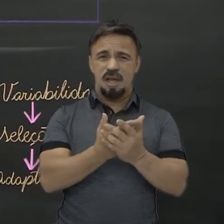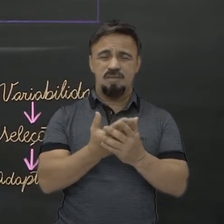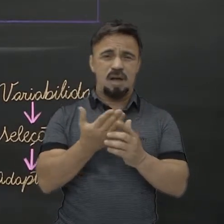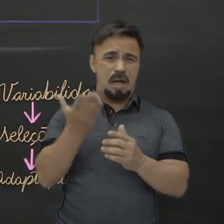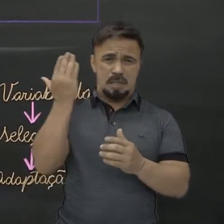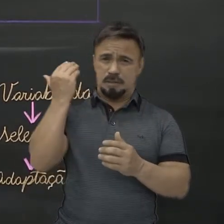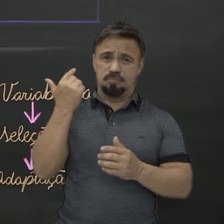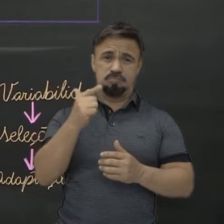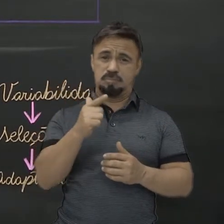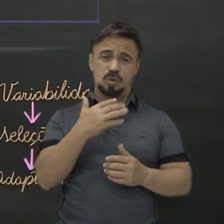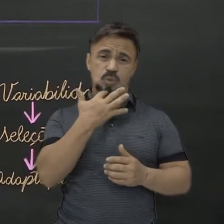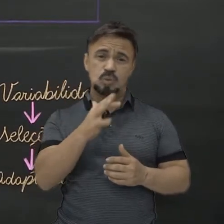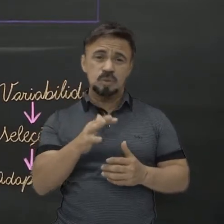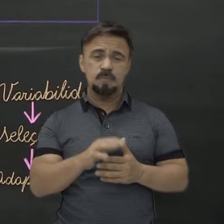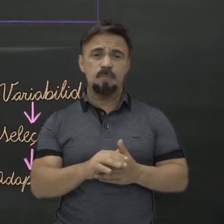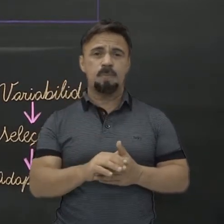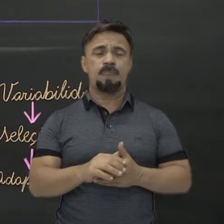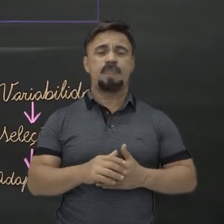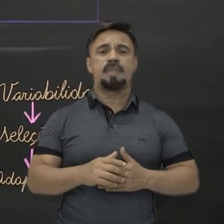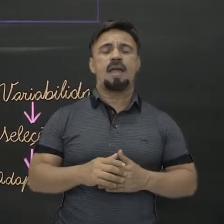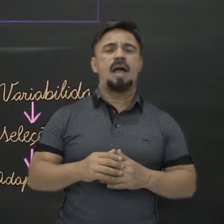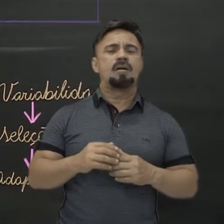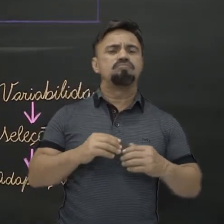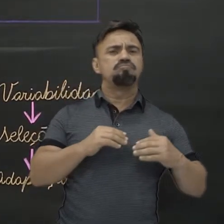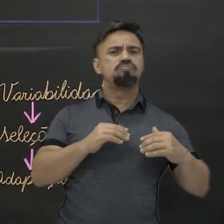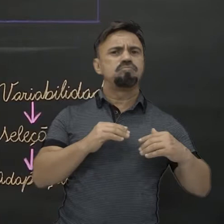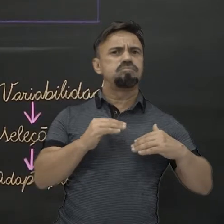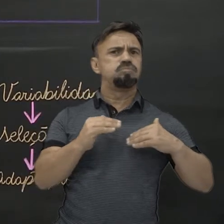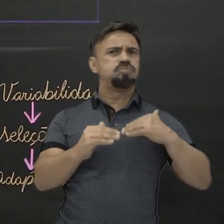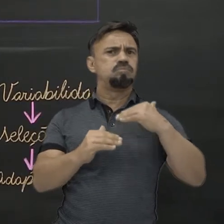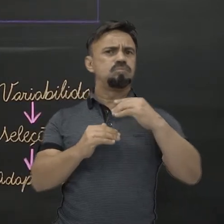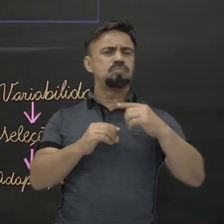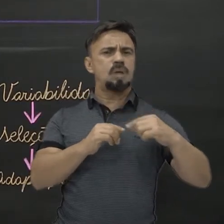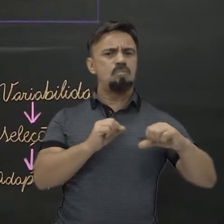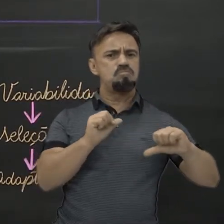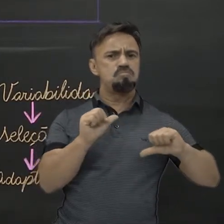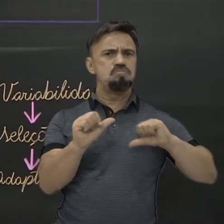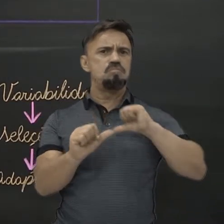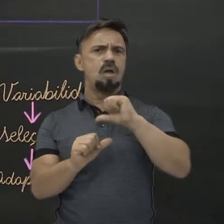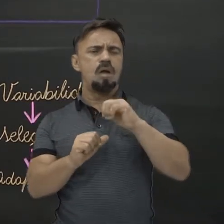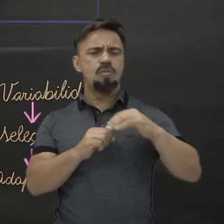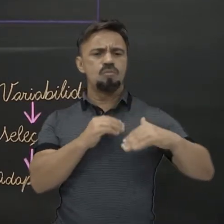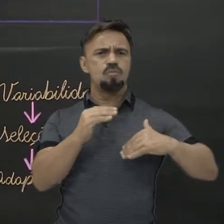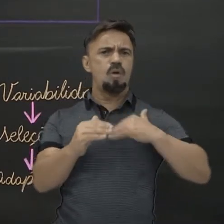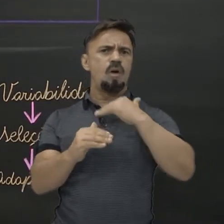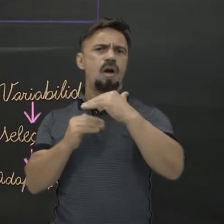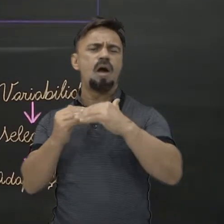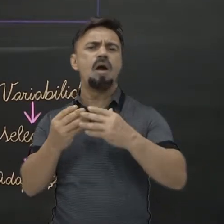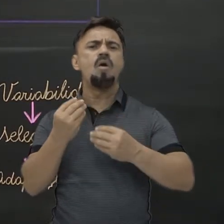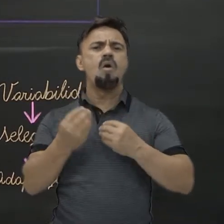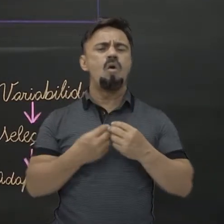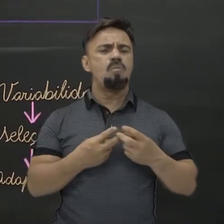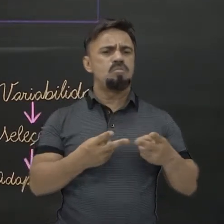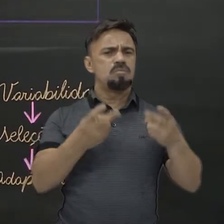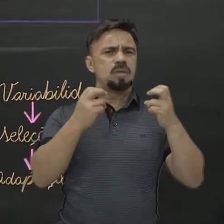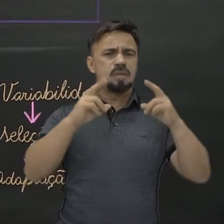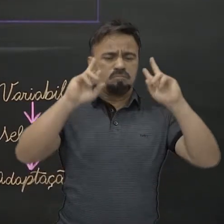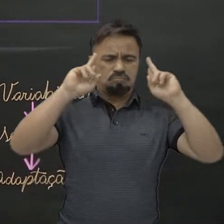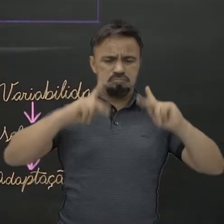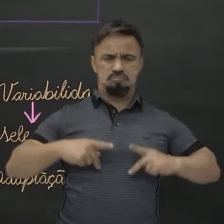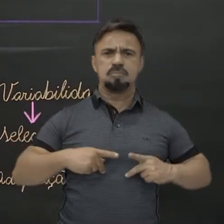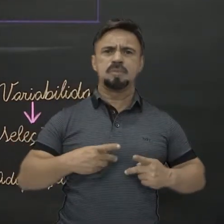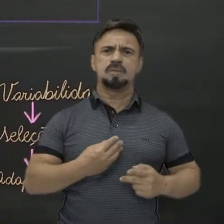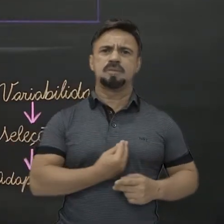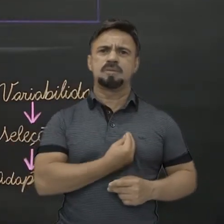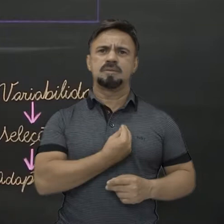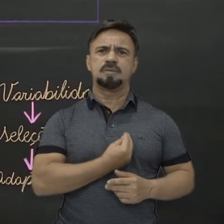tempo. As ideias evolucionistas elas começaram há muito tempo, observando inclusive seres humanos. Observava, por